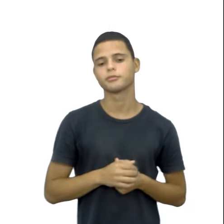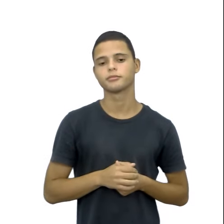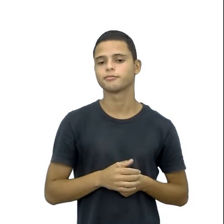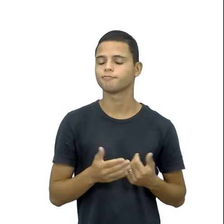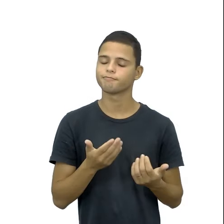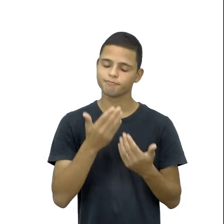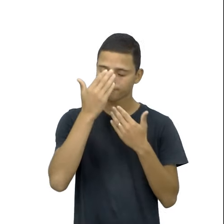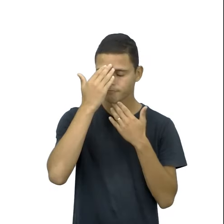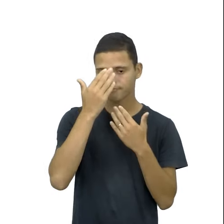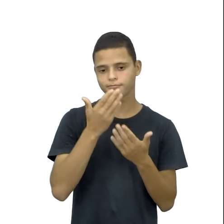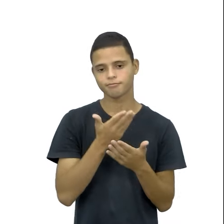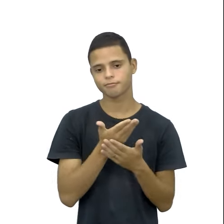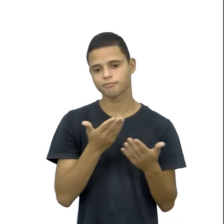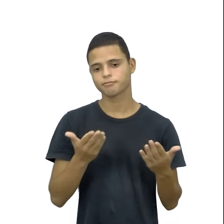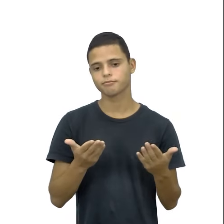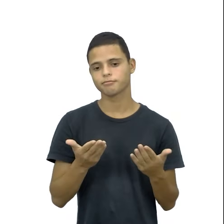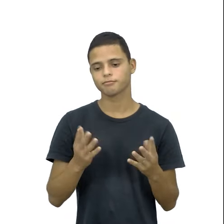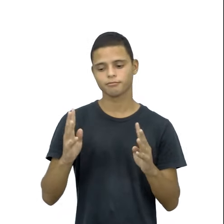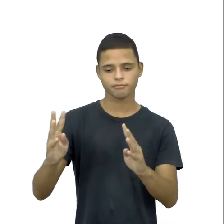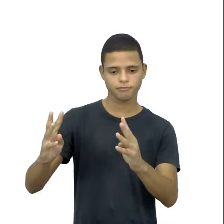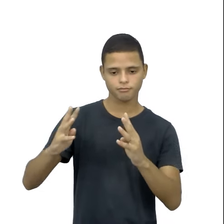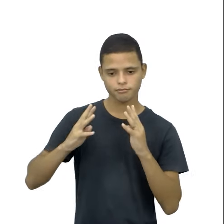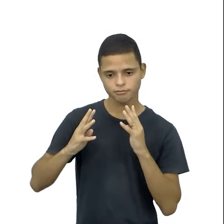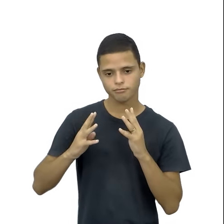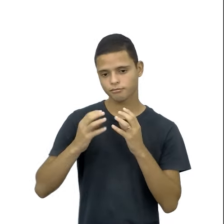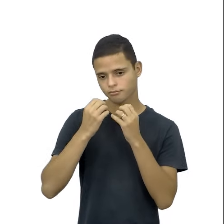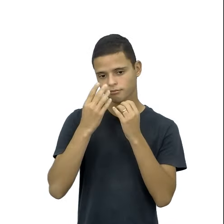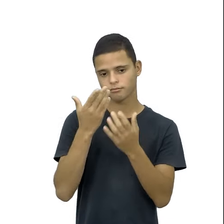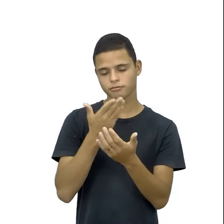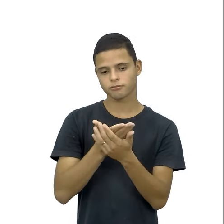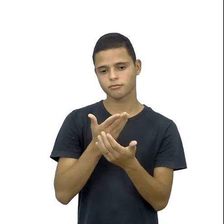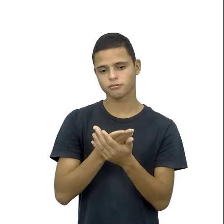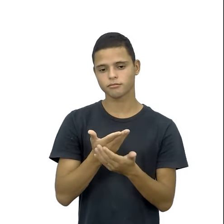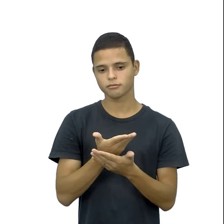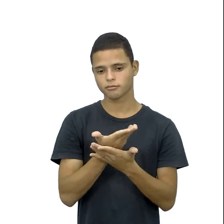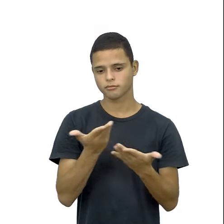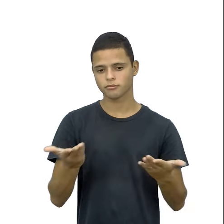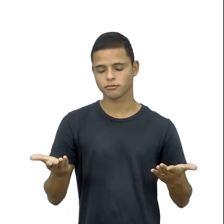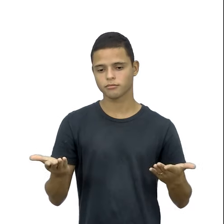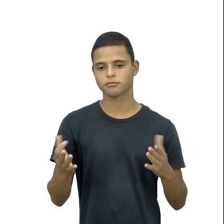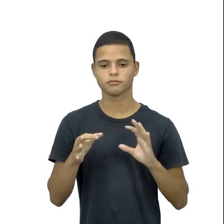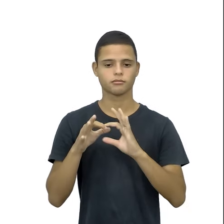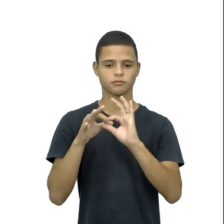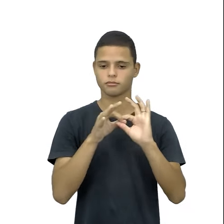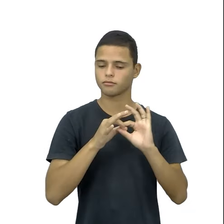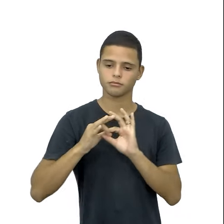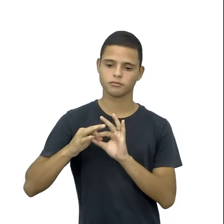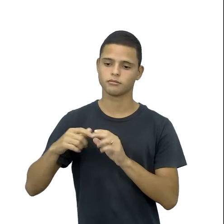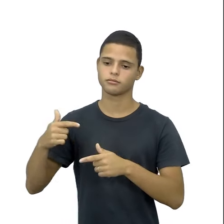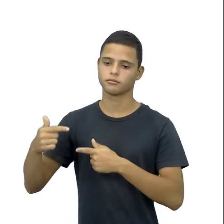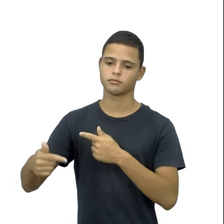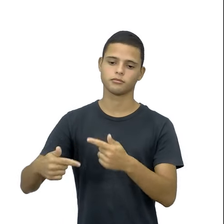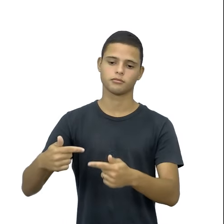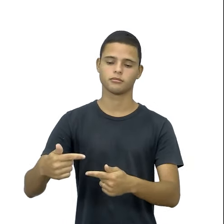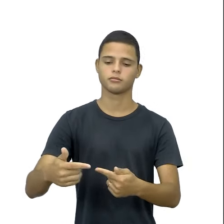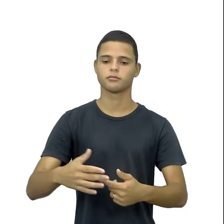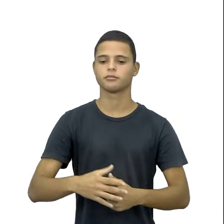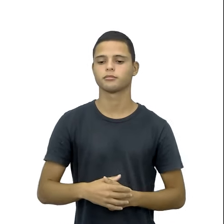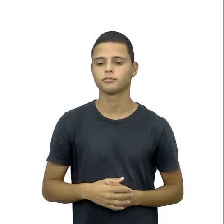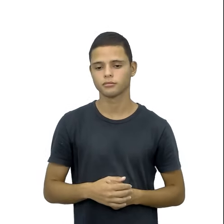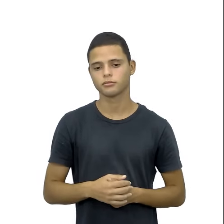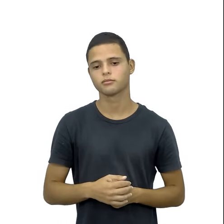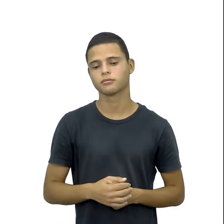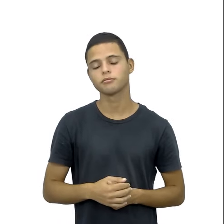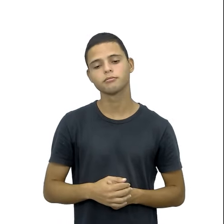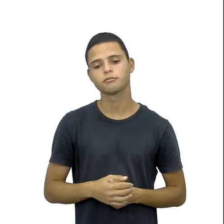E agradeço, né, a atenção, bons estudos para vocês. Estamos juntos, né, mais uma vez nessa